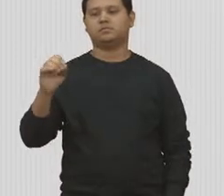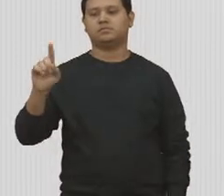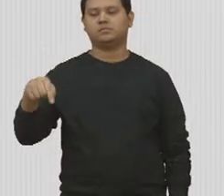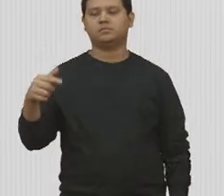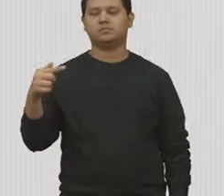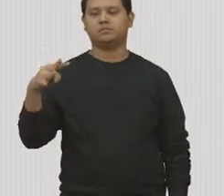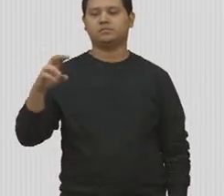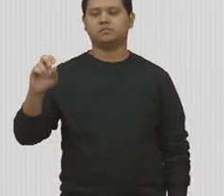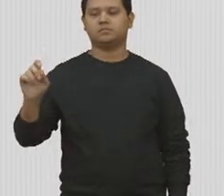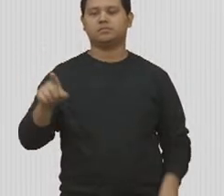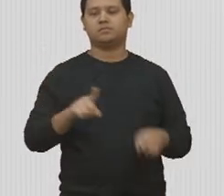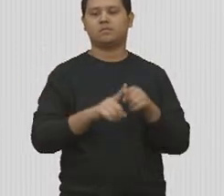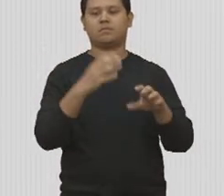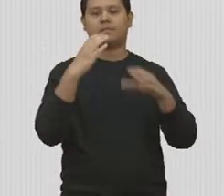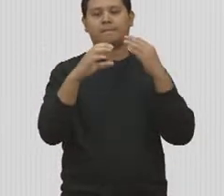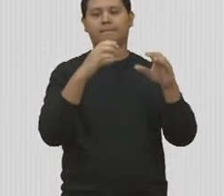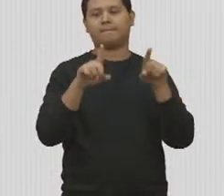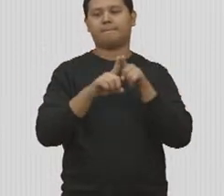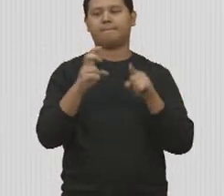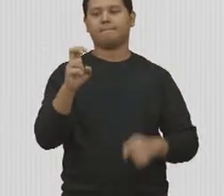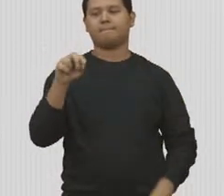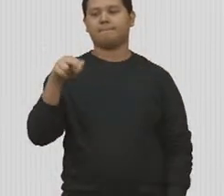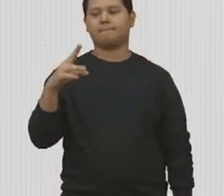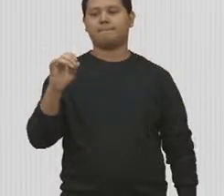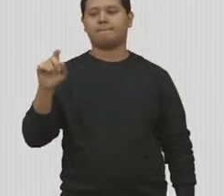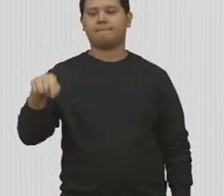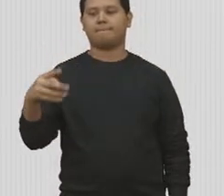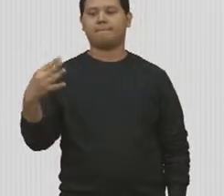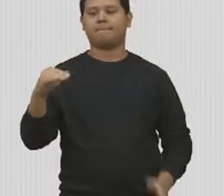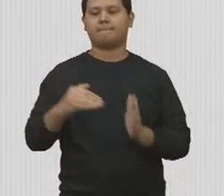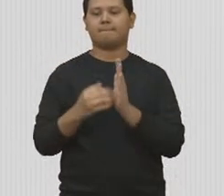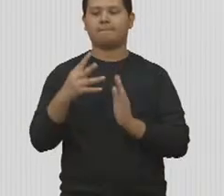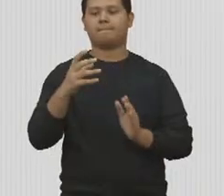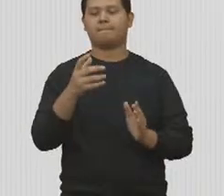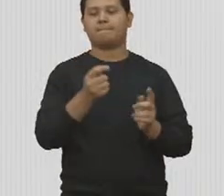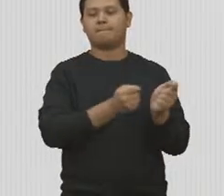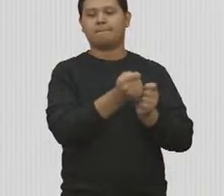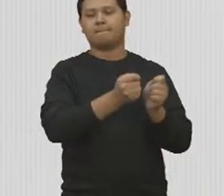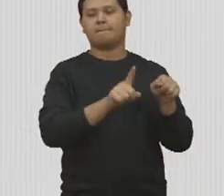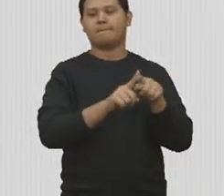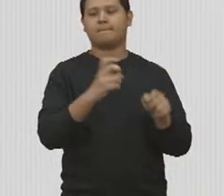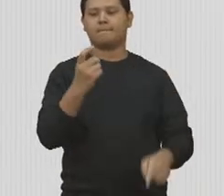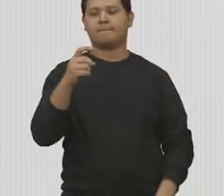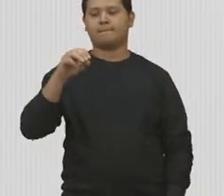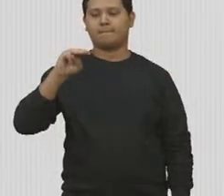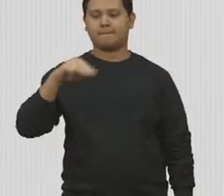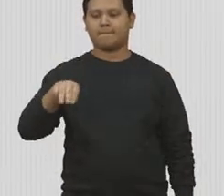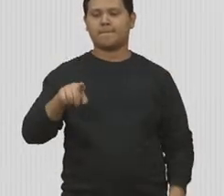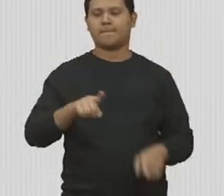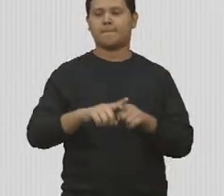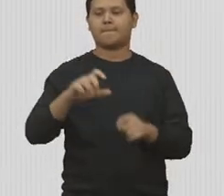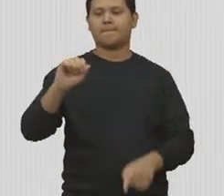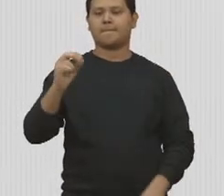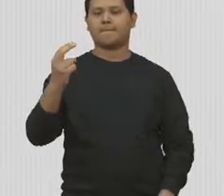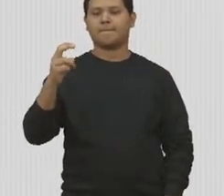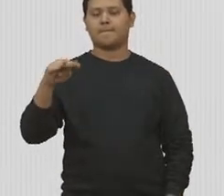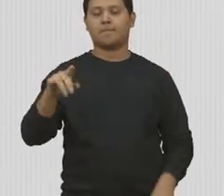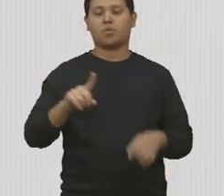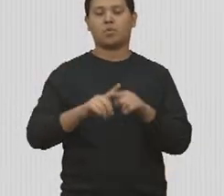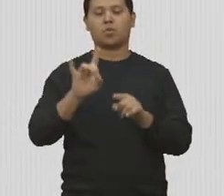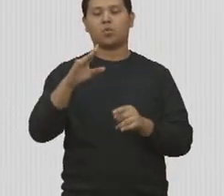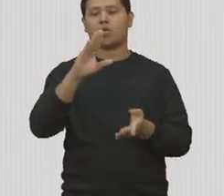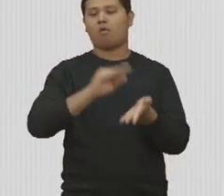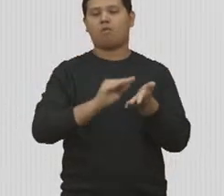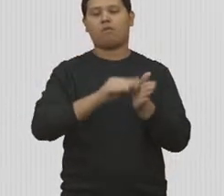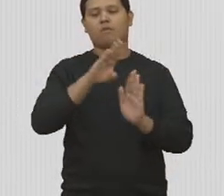4 milhões, Controladoria 1 milhão para 954 mil. Ficou de fora o IPMJ, que o orçamento